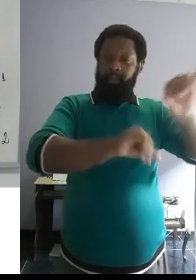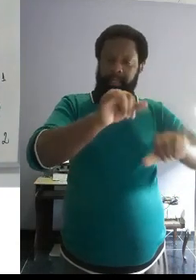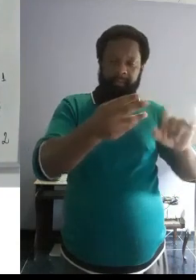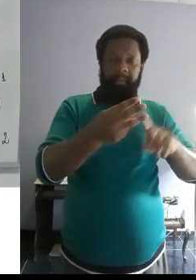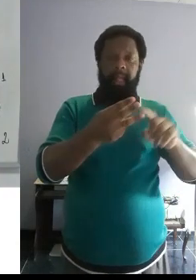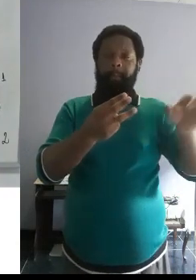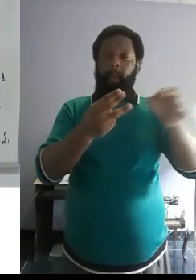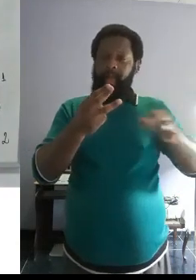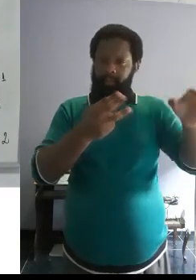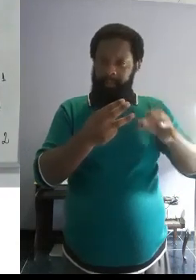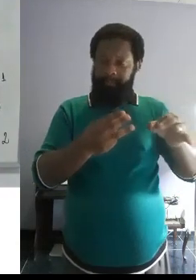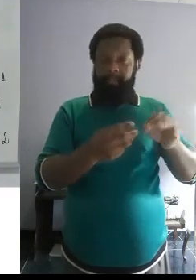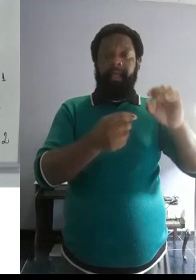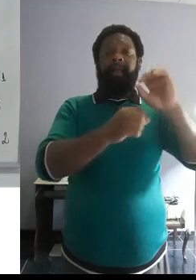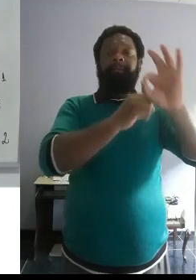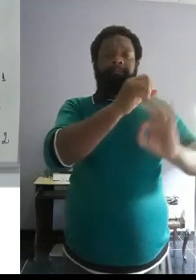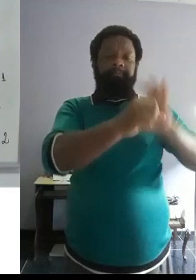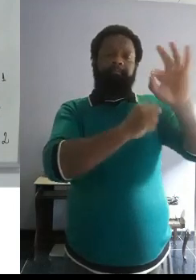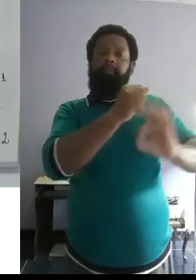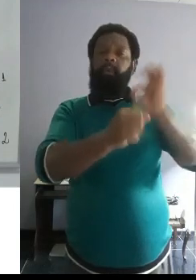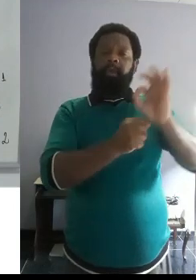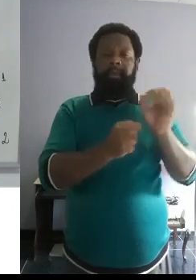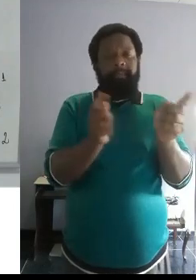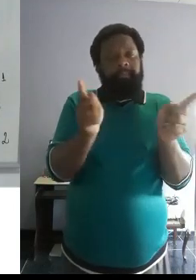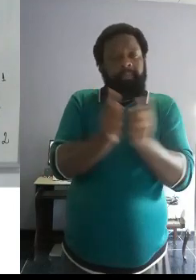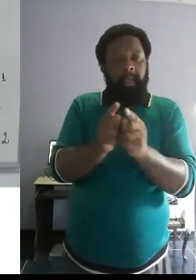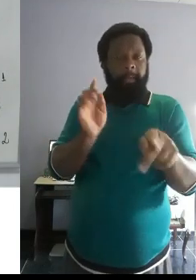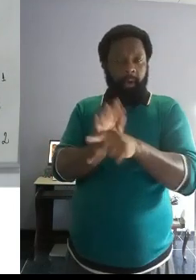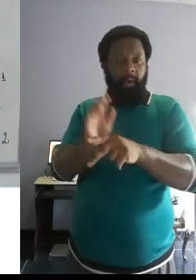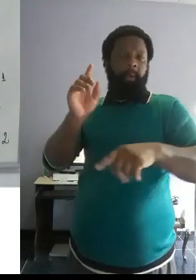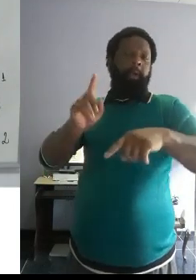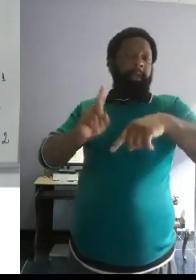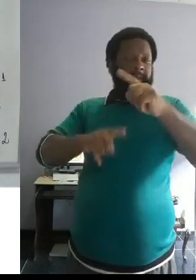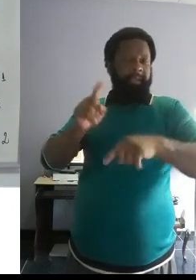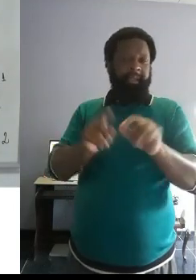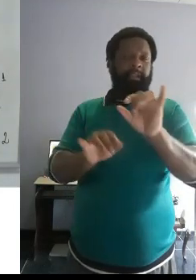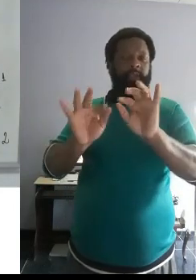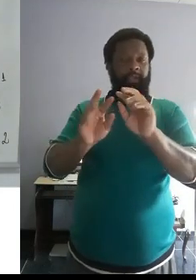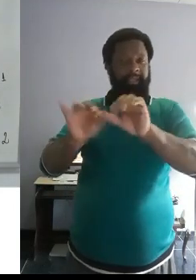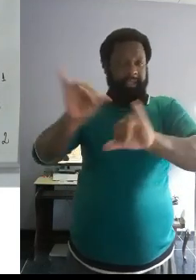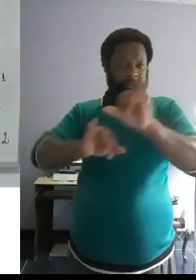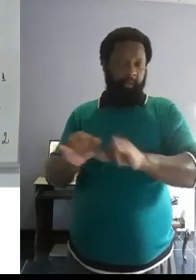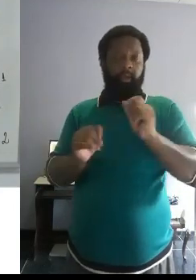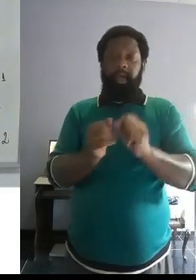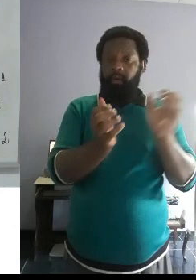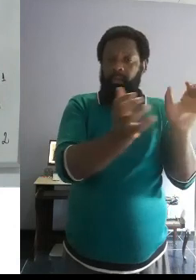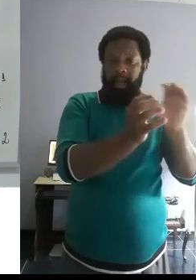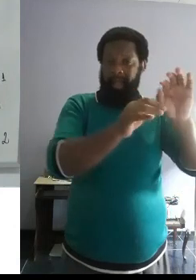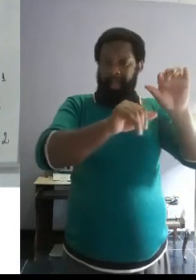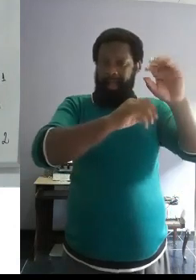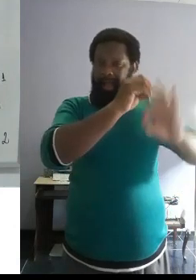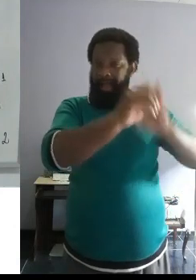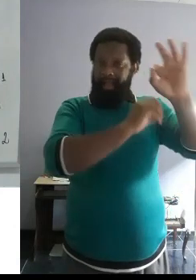molécula. Átomo, ele é a unidade de um elemento químico. Elemento químico, ele é um conjunto de